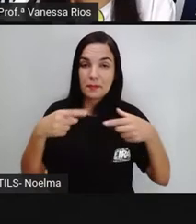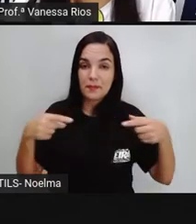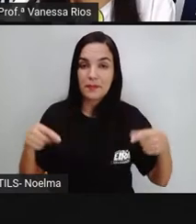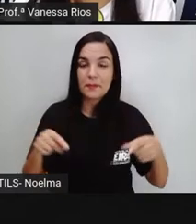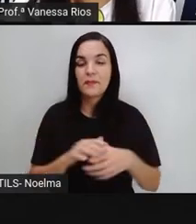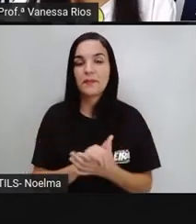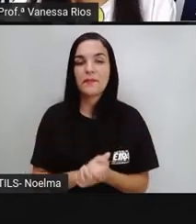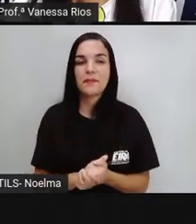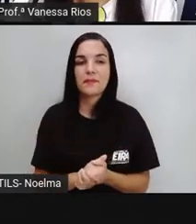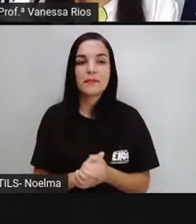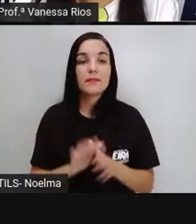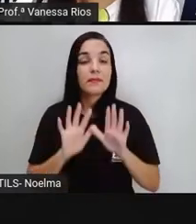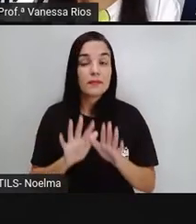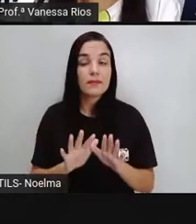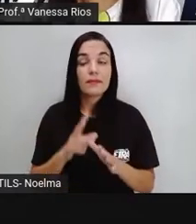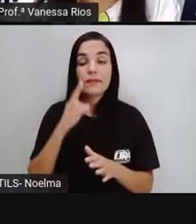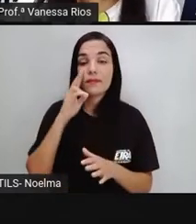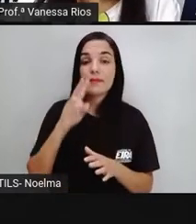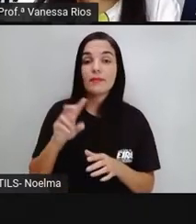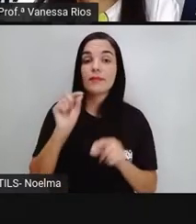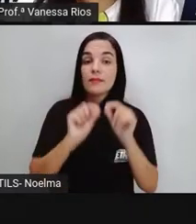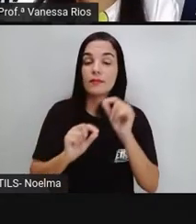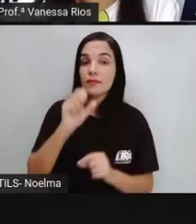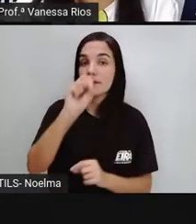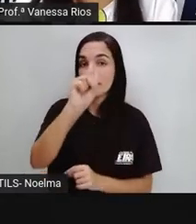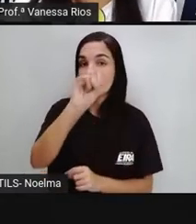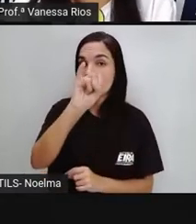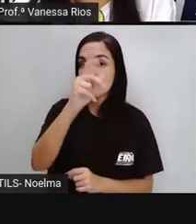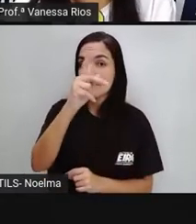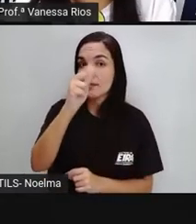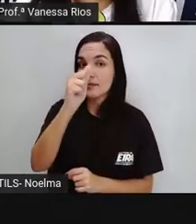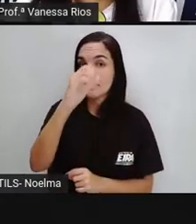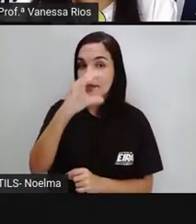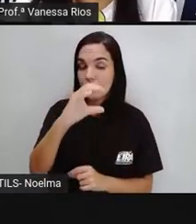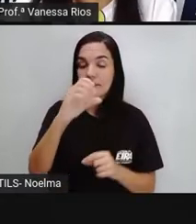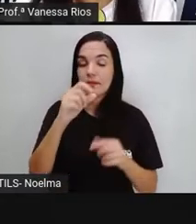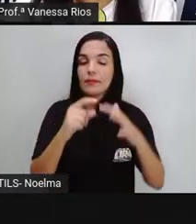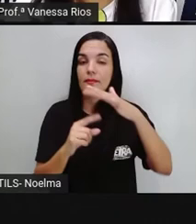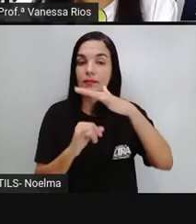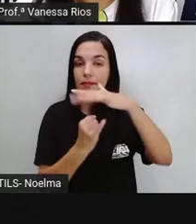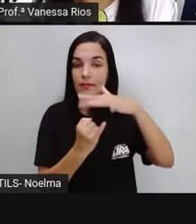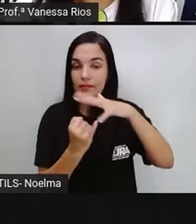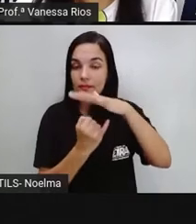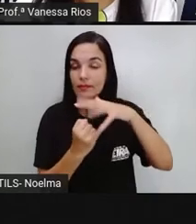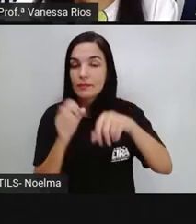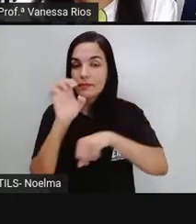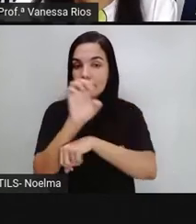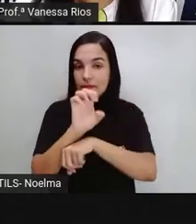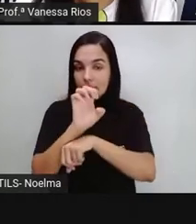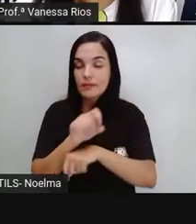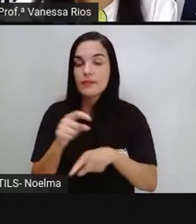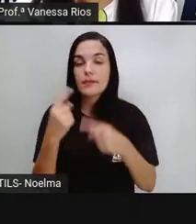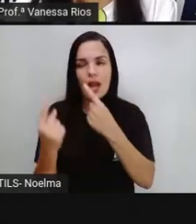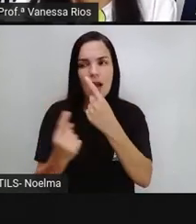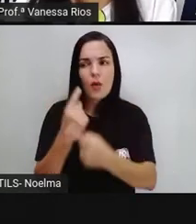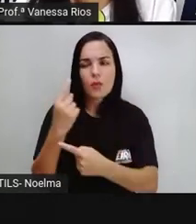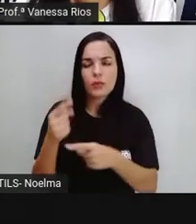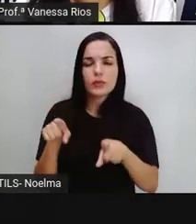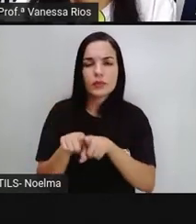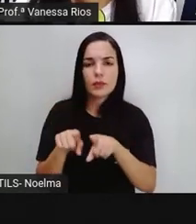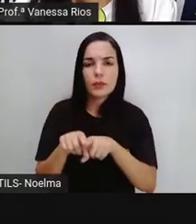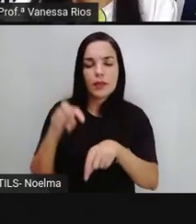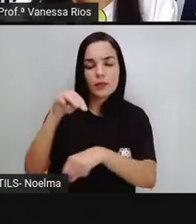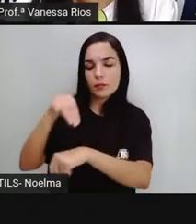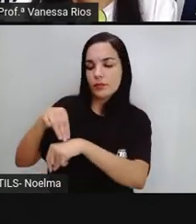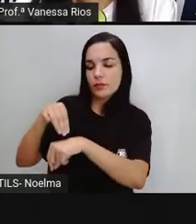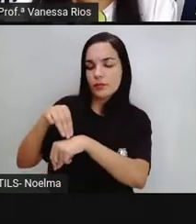Feira de Santana, reconhecidos pelo SIPAC, né, em relação ao Estado, e também reconhecidos, alguns deles